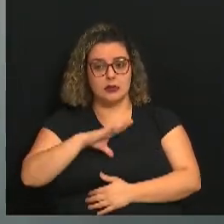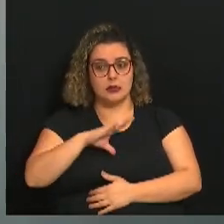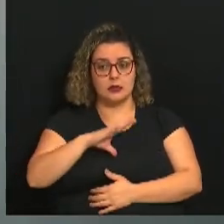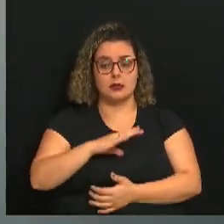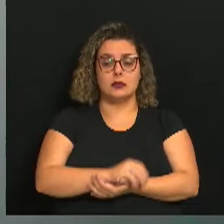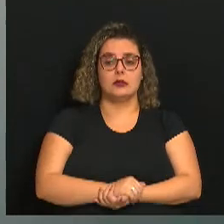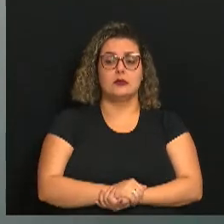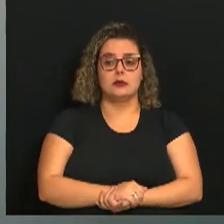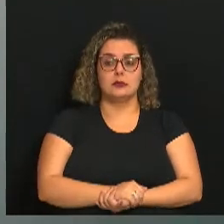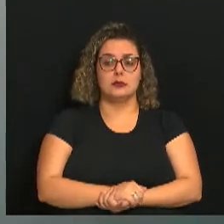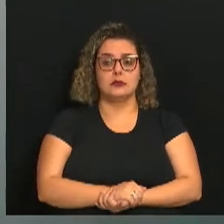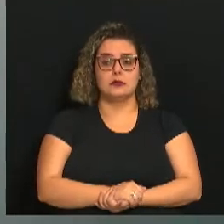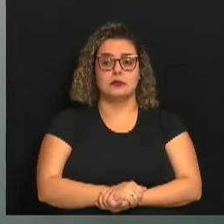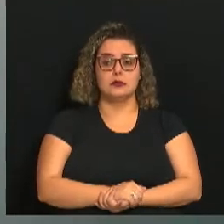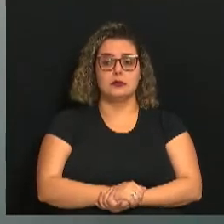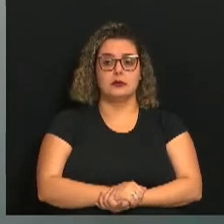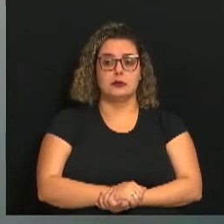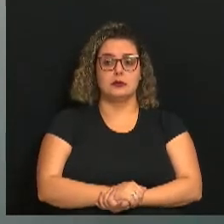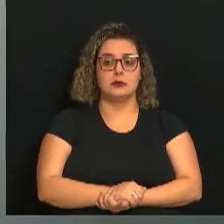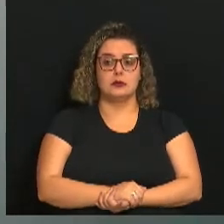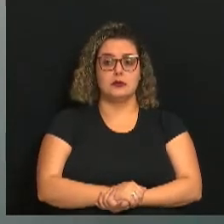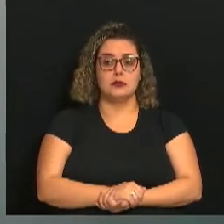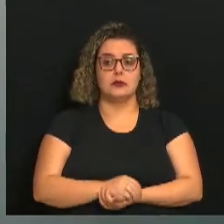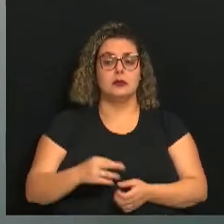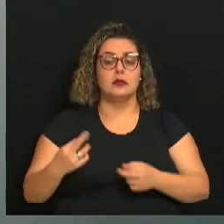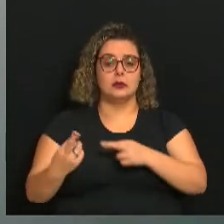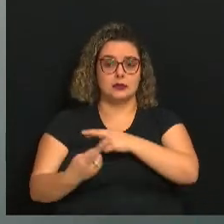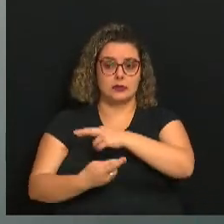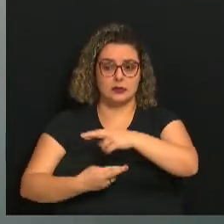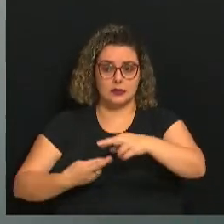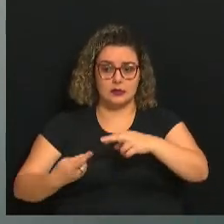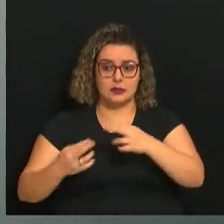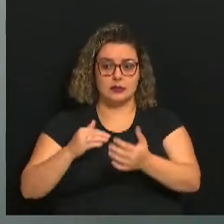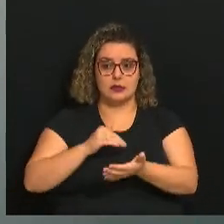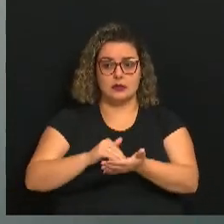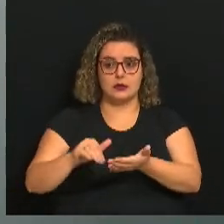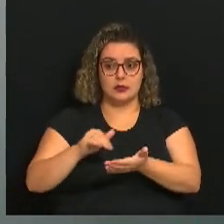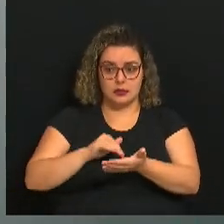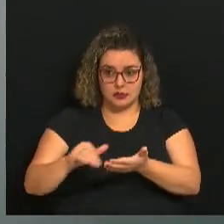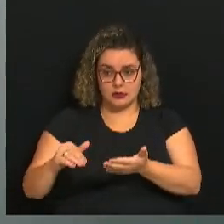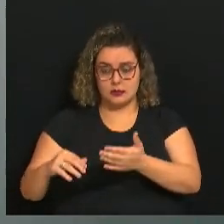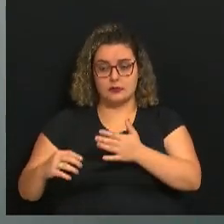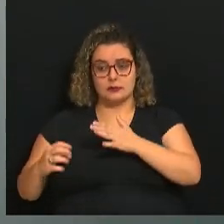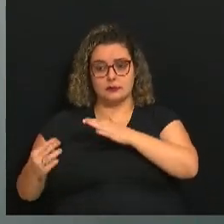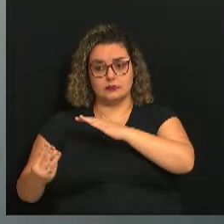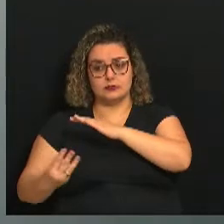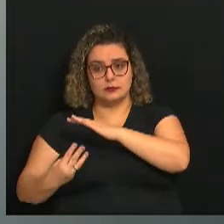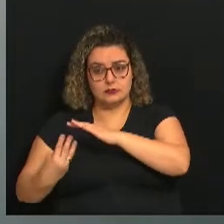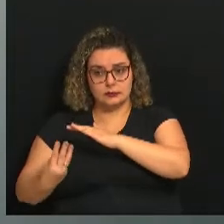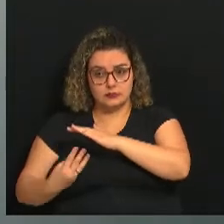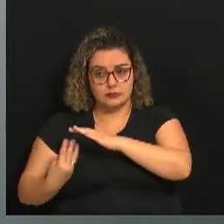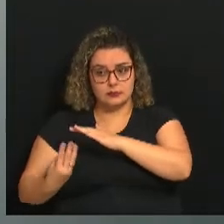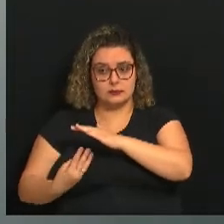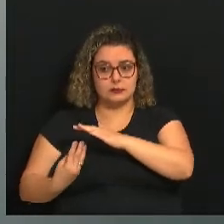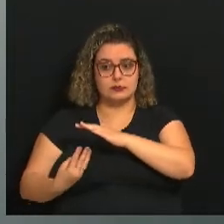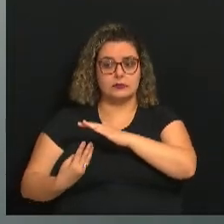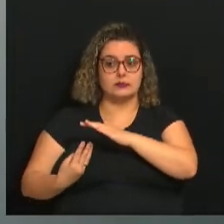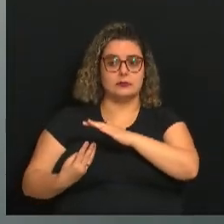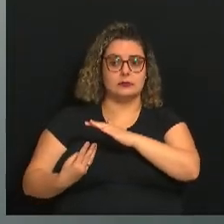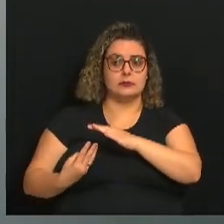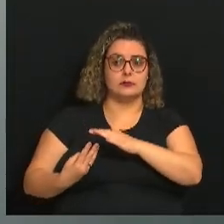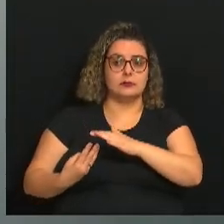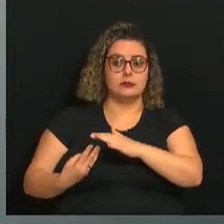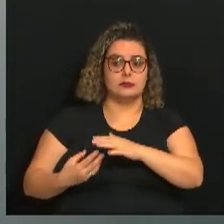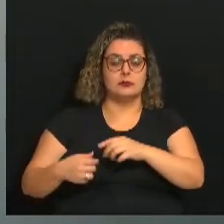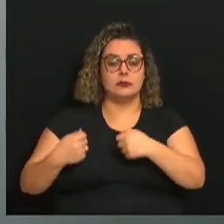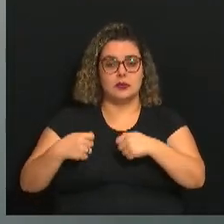Primeiro que a nossa relação aqui na Secretaria de Terceirizados com a empresa, ela tem que ser totalmente mesmo institucional.